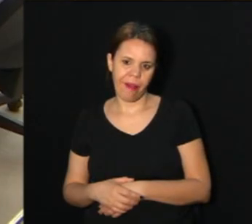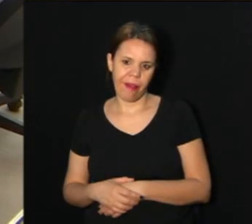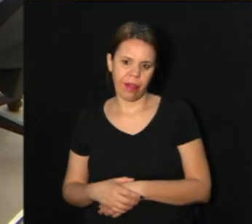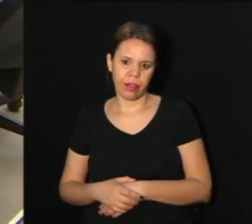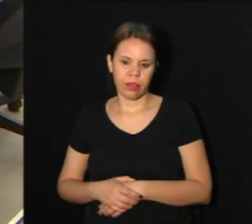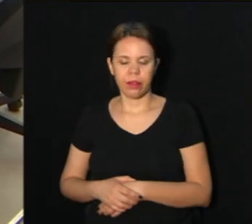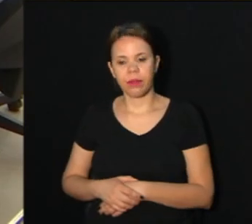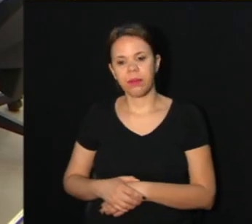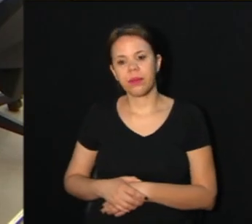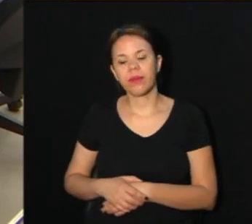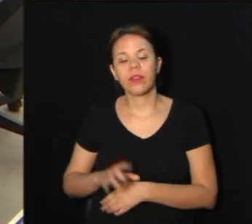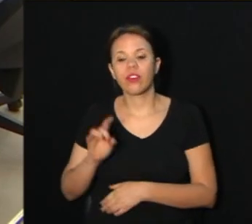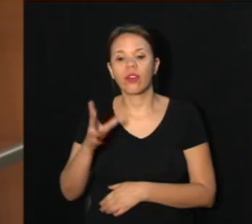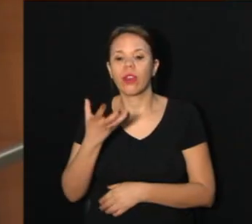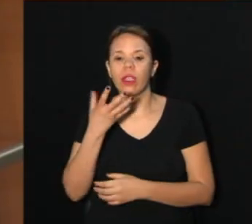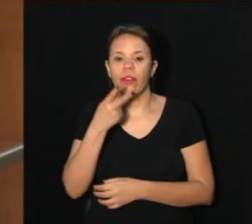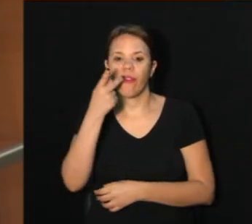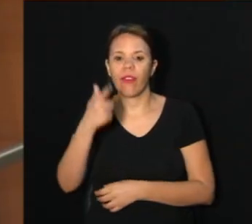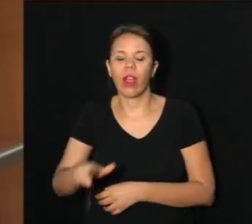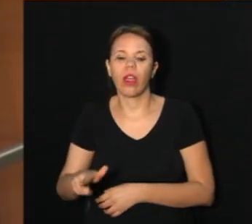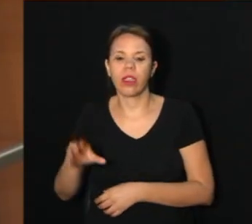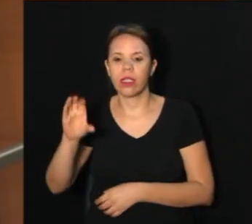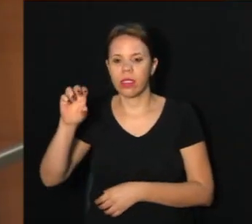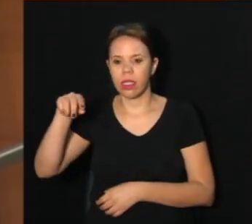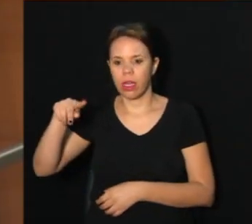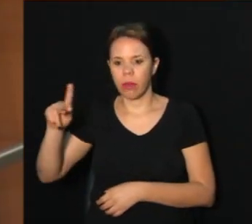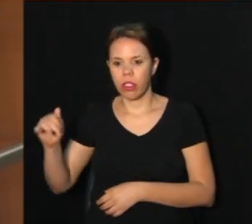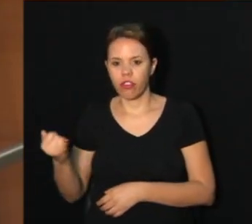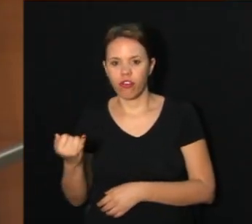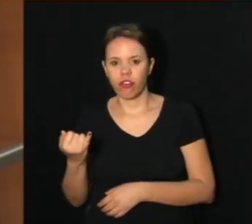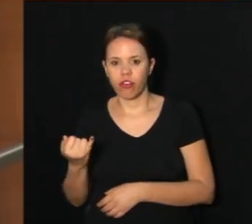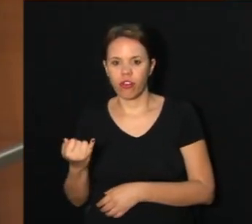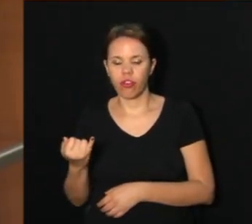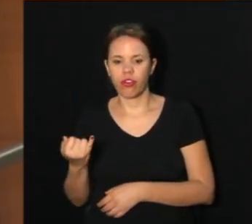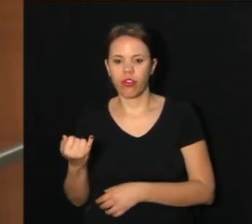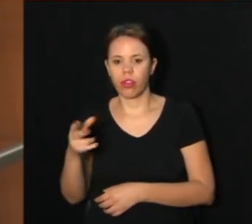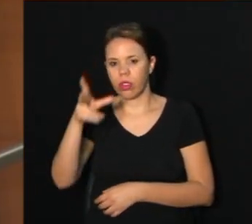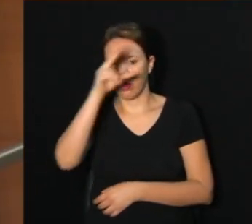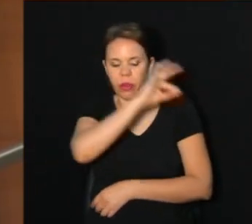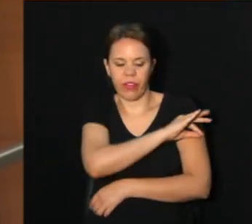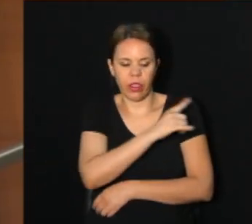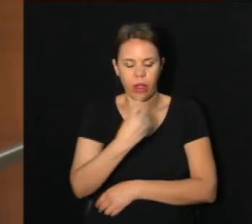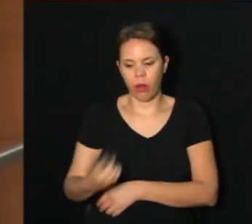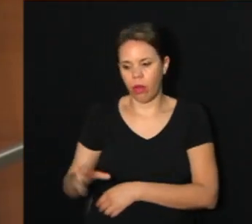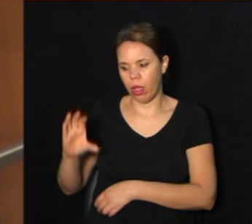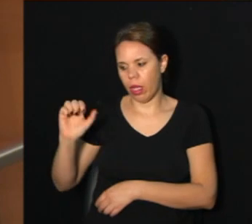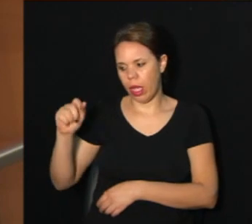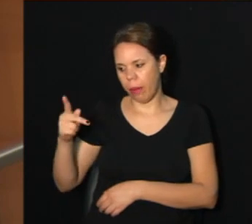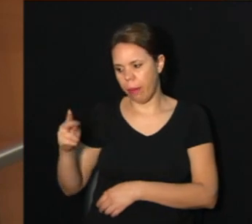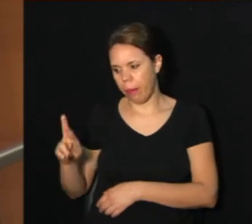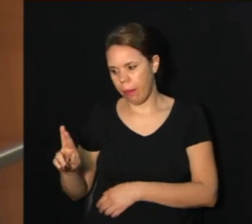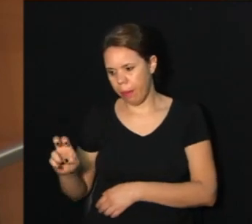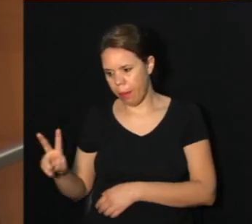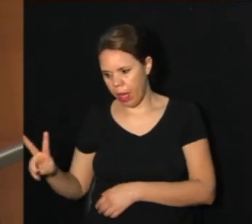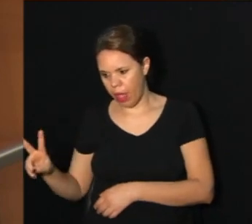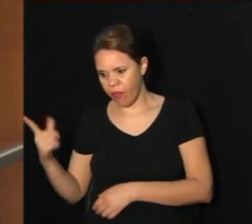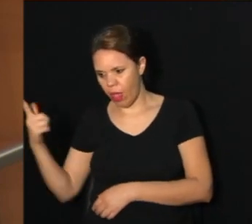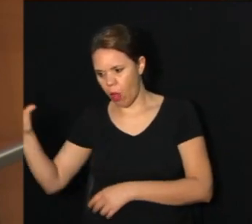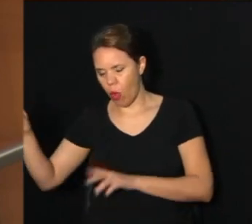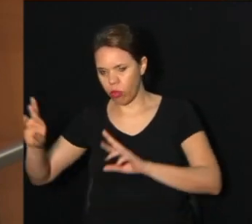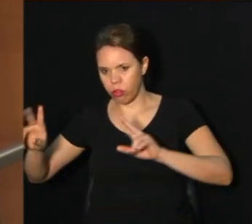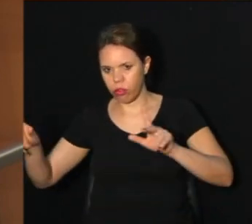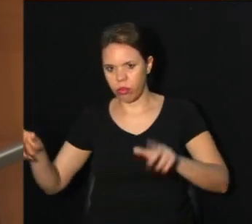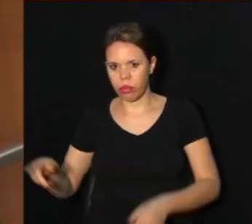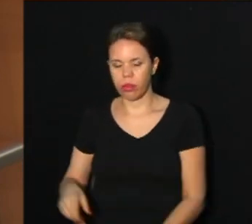Queria ratificar que o CNPJ da Prefeitura é um e o CNPJ do Camprev é outro. Depois que você caiu